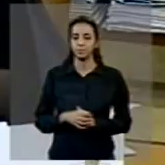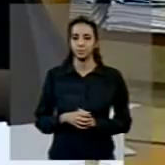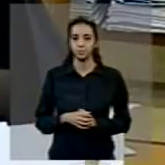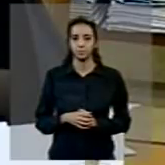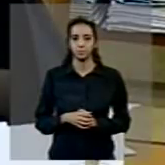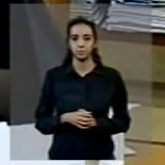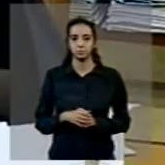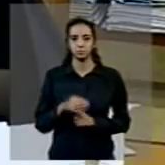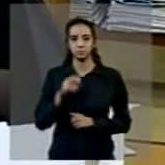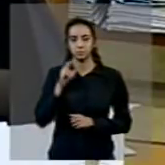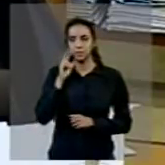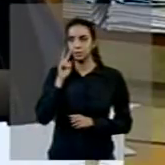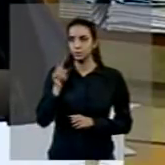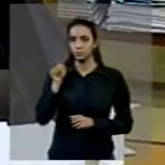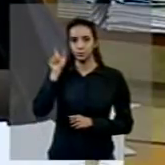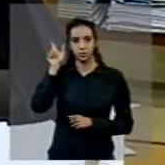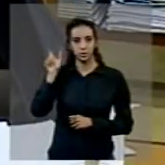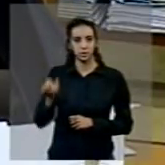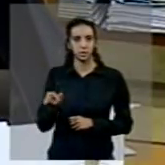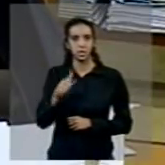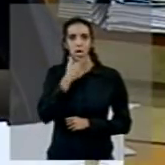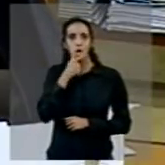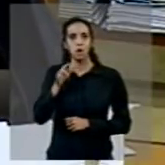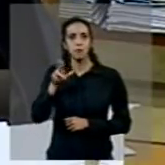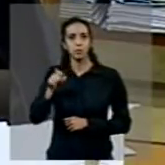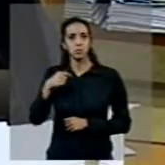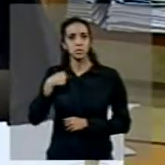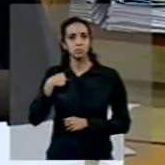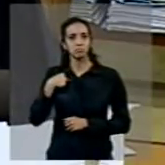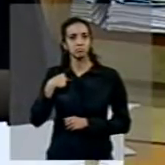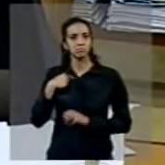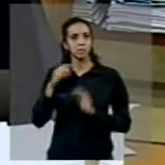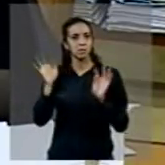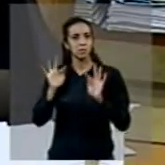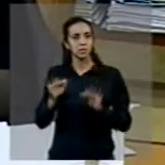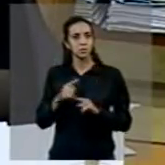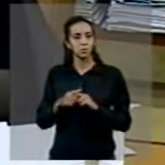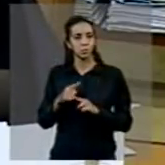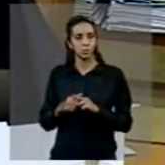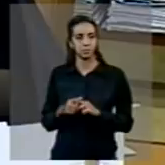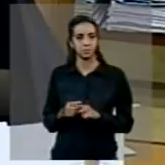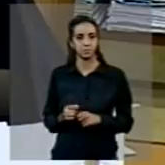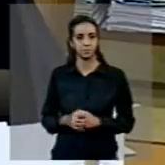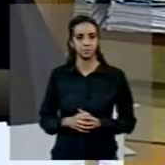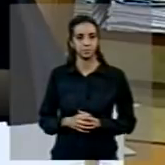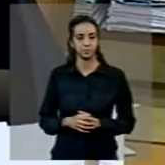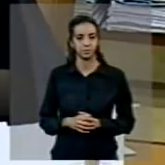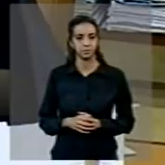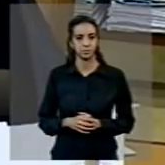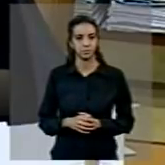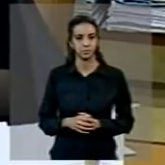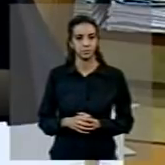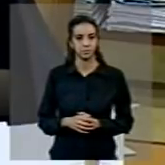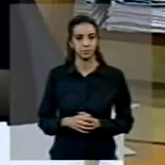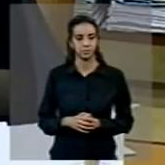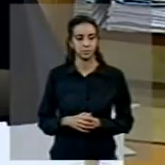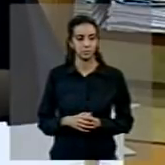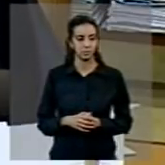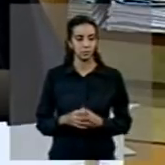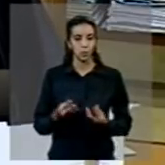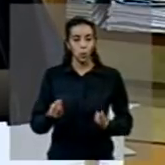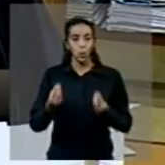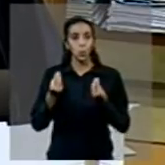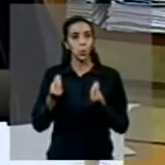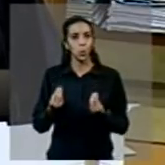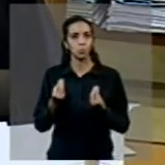o relato trazido pelo ministro Fux, porque mostra como é complexo todo